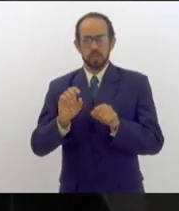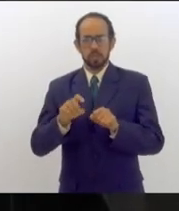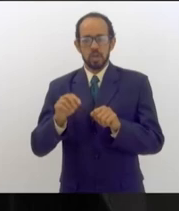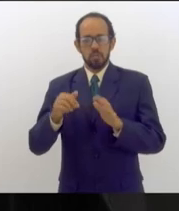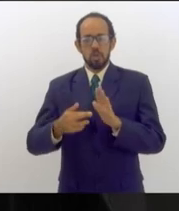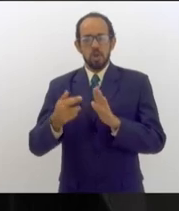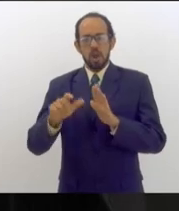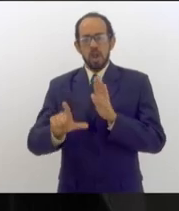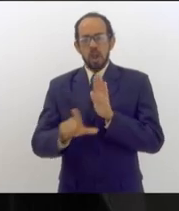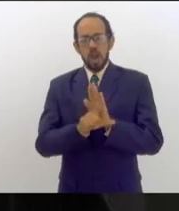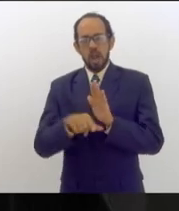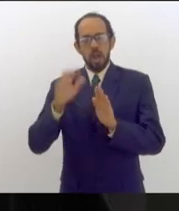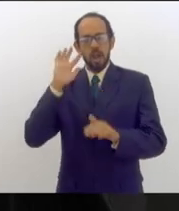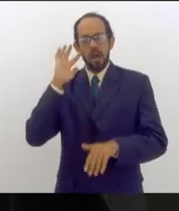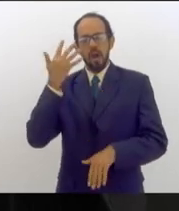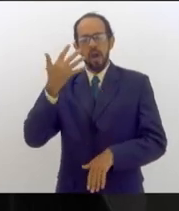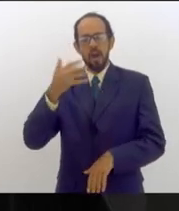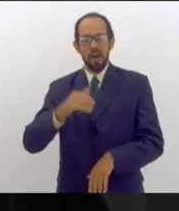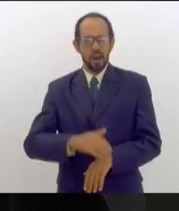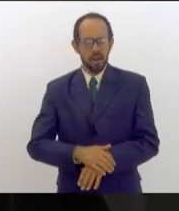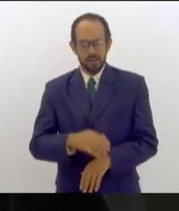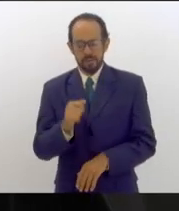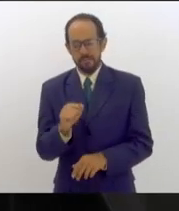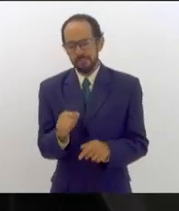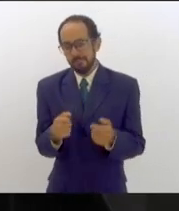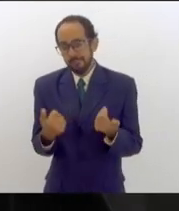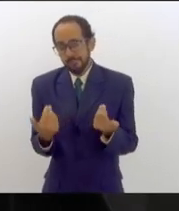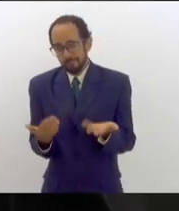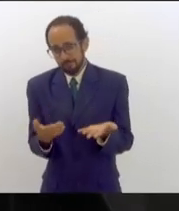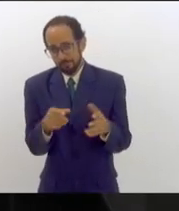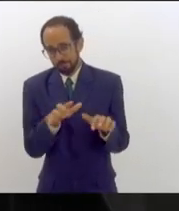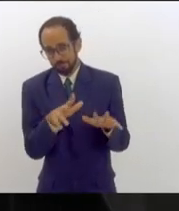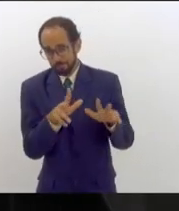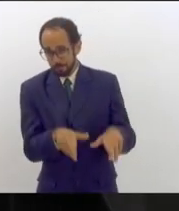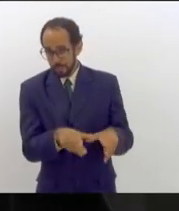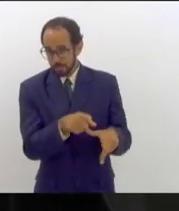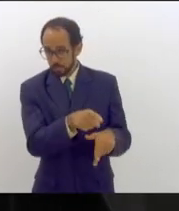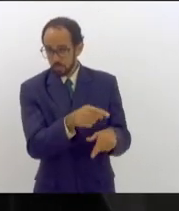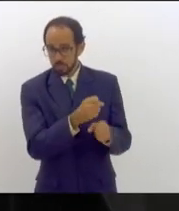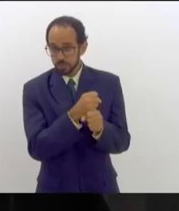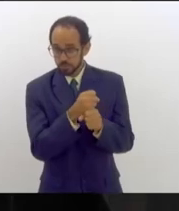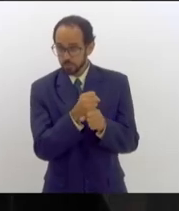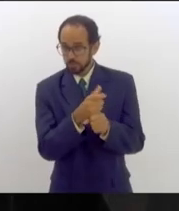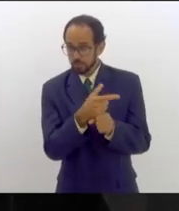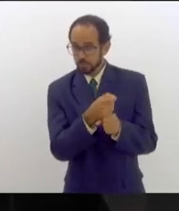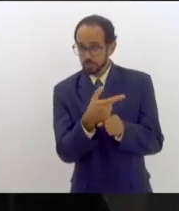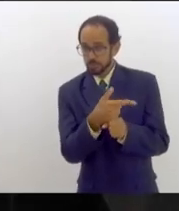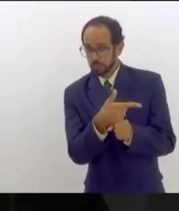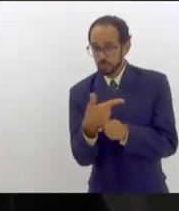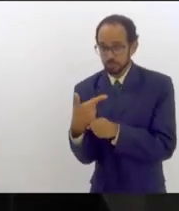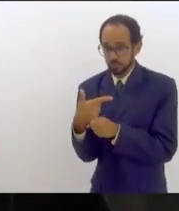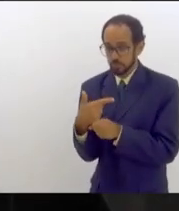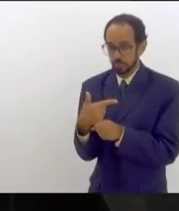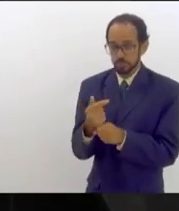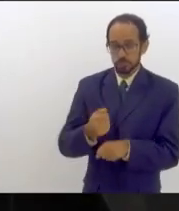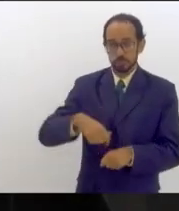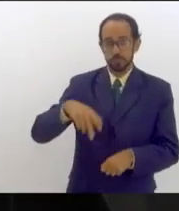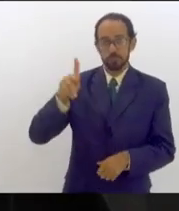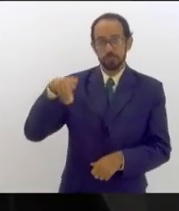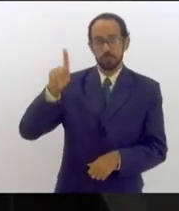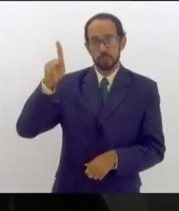e a Lei candir regulamentou neste mesmo ano de 22 que a Petrobras